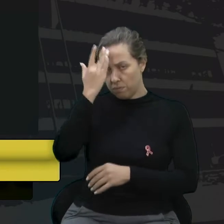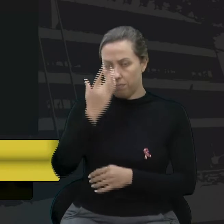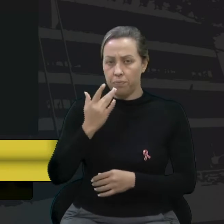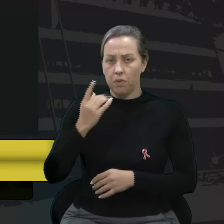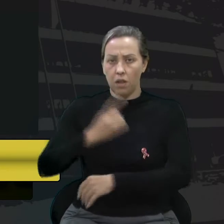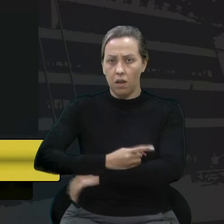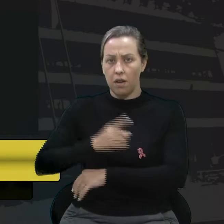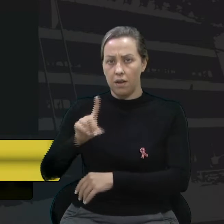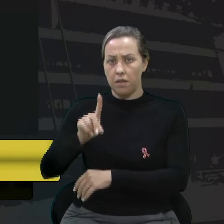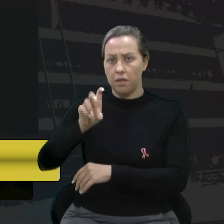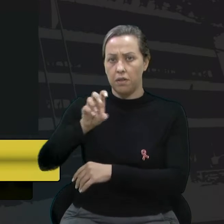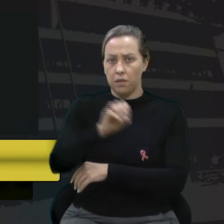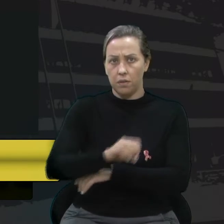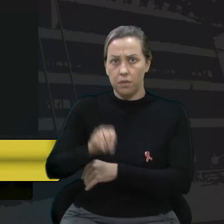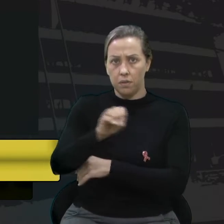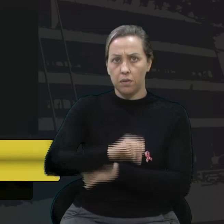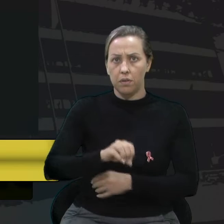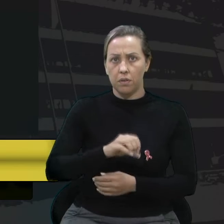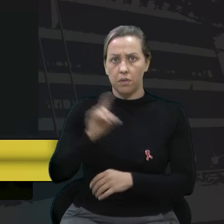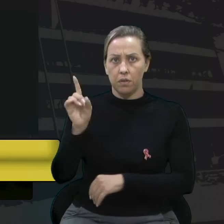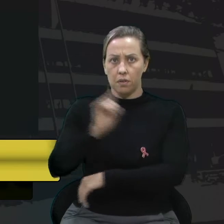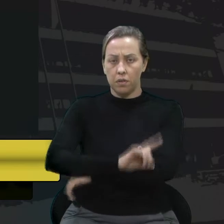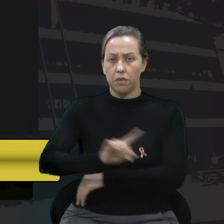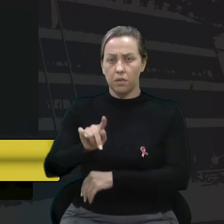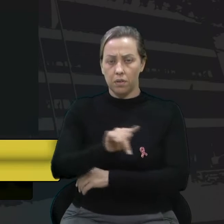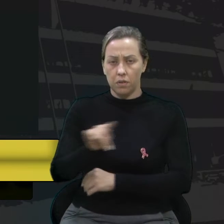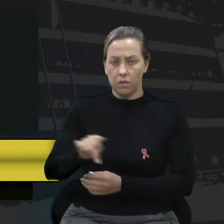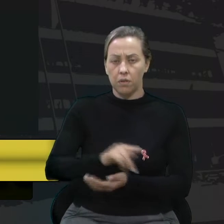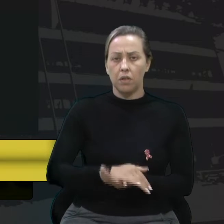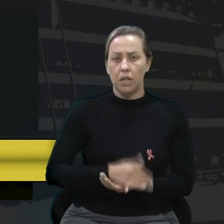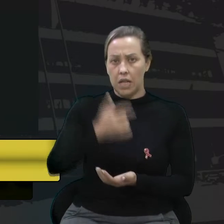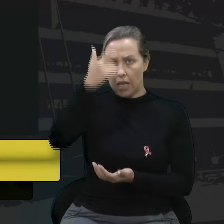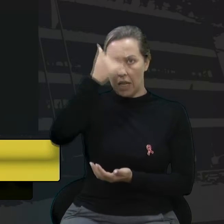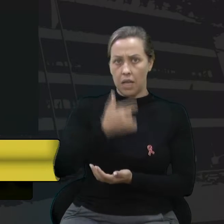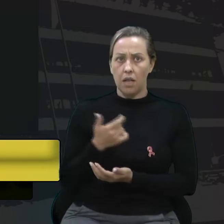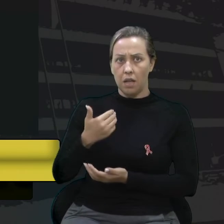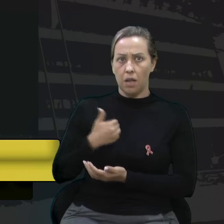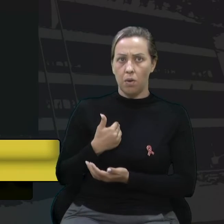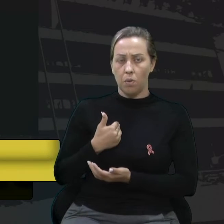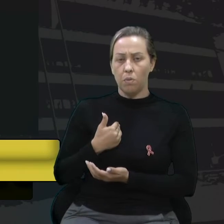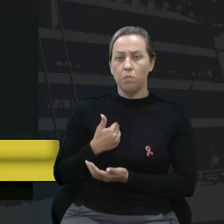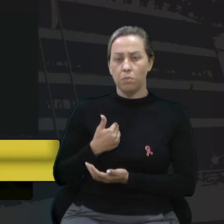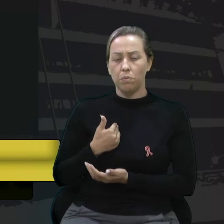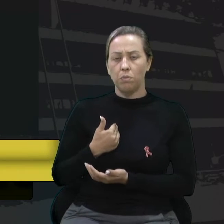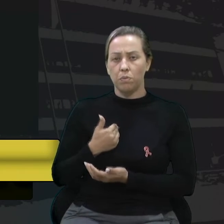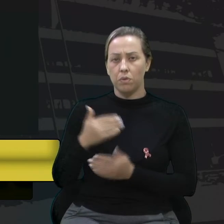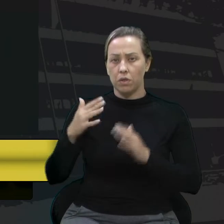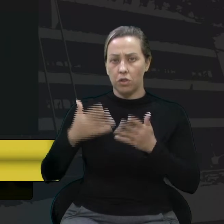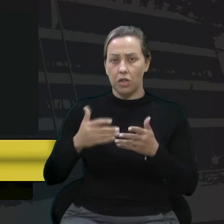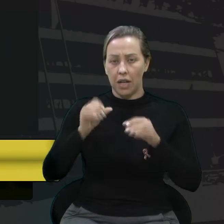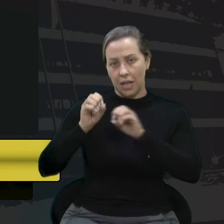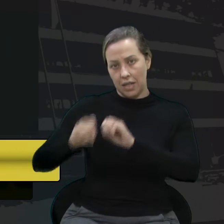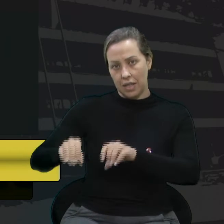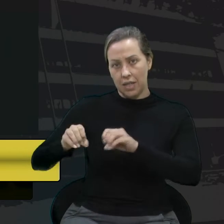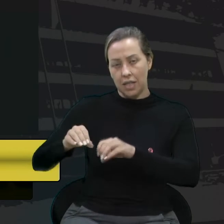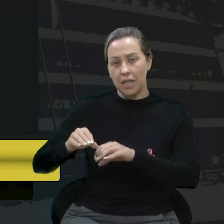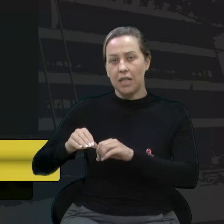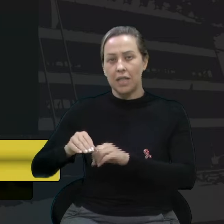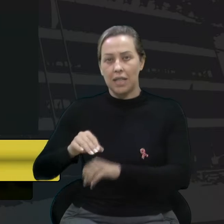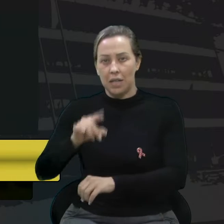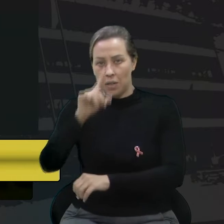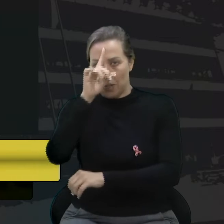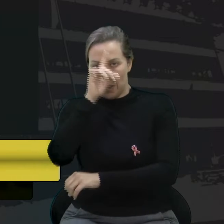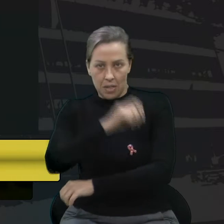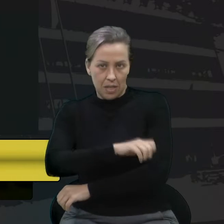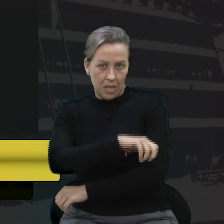dia 15 de outubro, dia do professor. Eu, particularmente, por mais que já tenha dado aula para o ensino